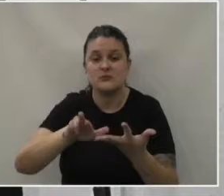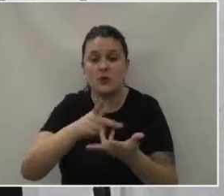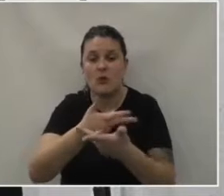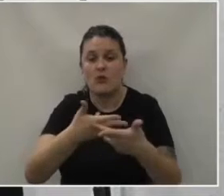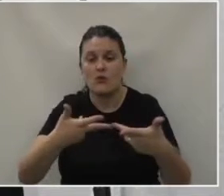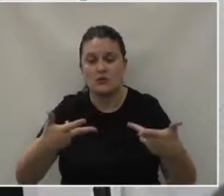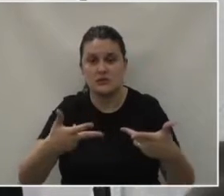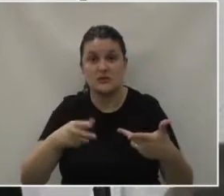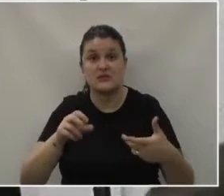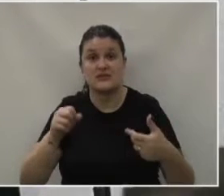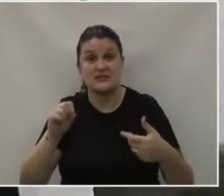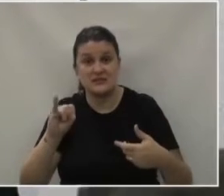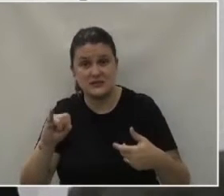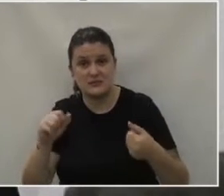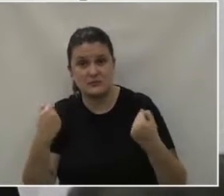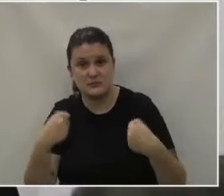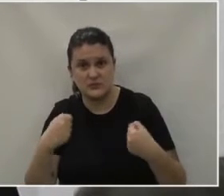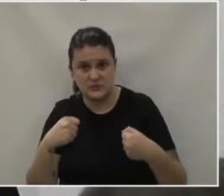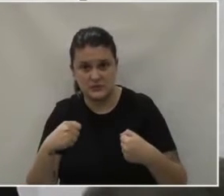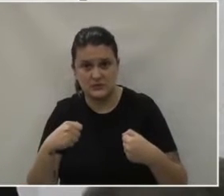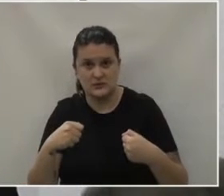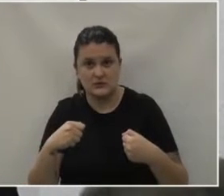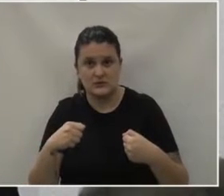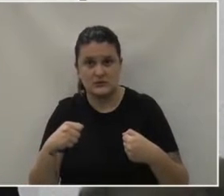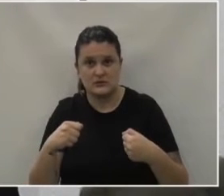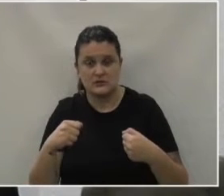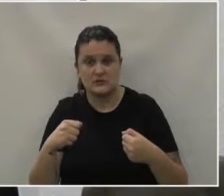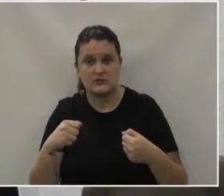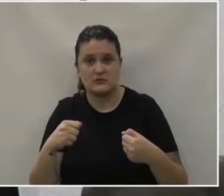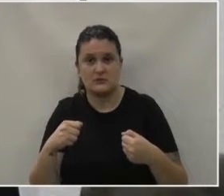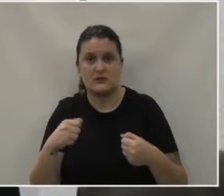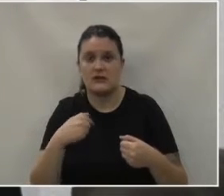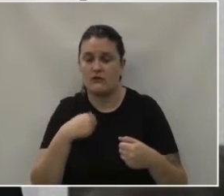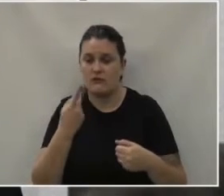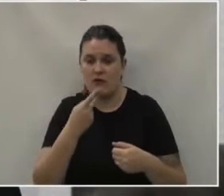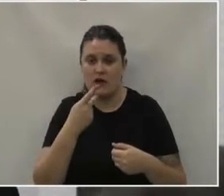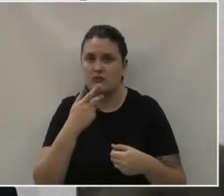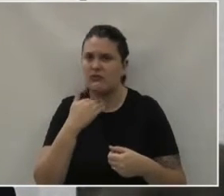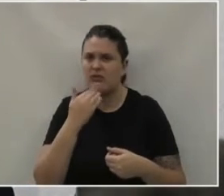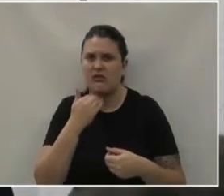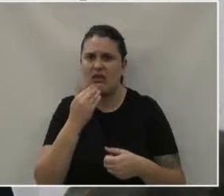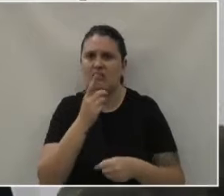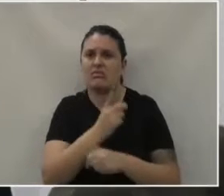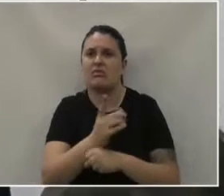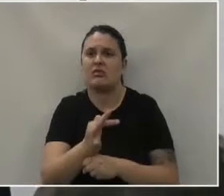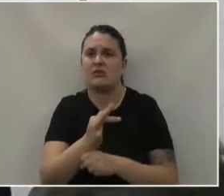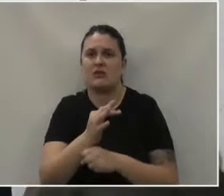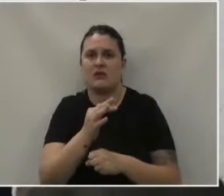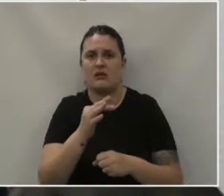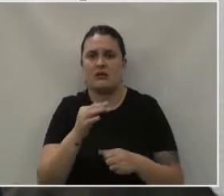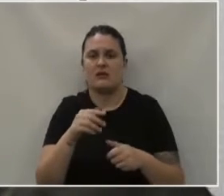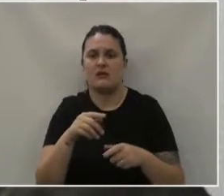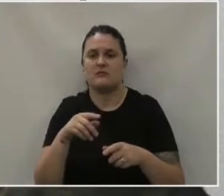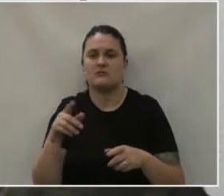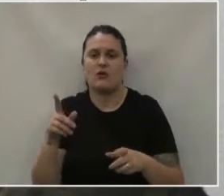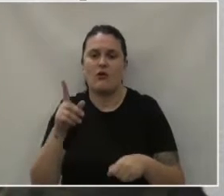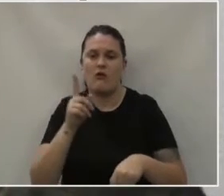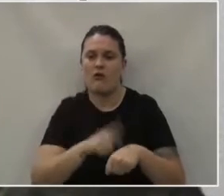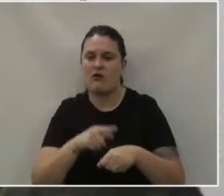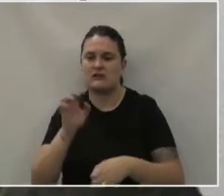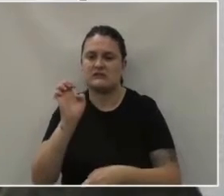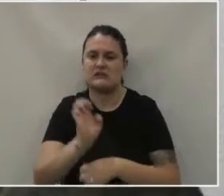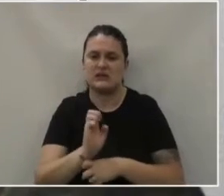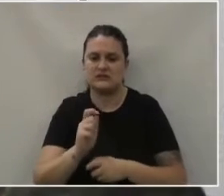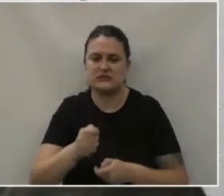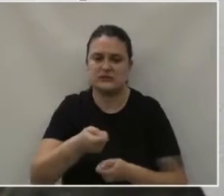que, quando necessário, e friso bem que ninguém defende aqui também o intervencionismo estatal